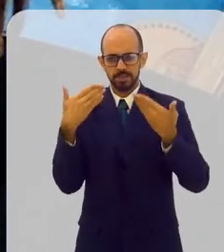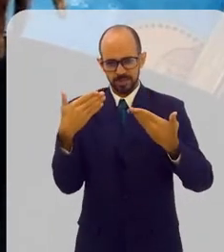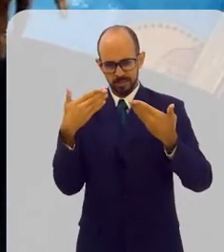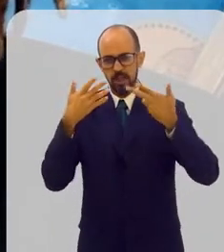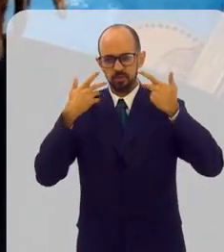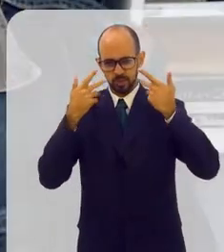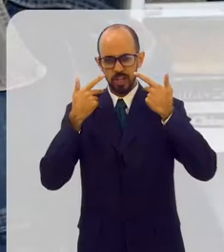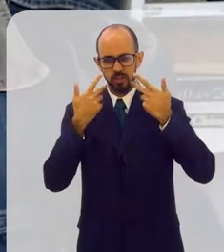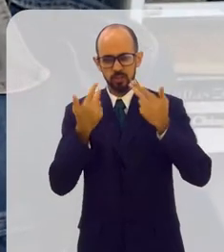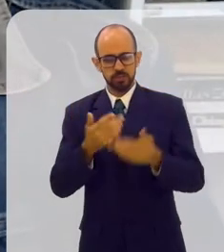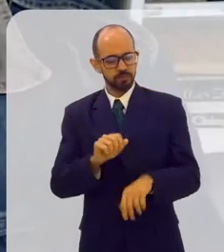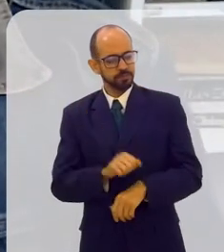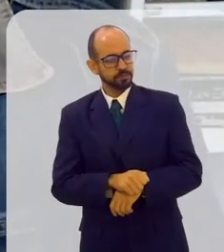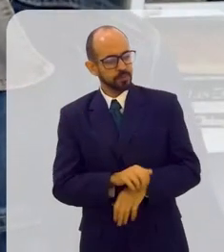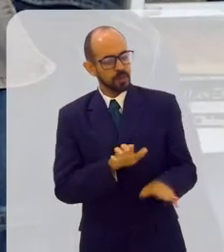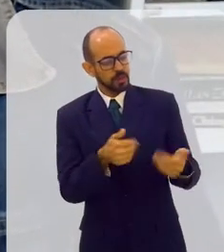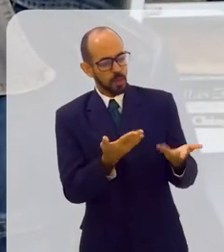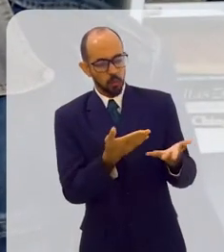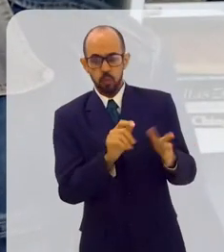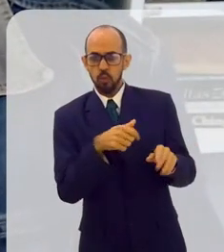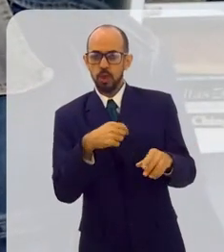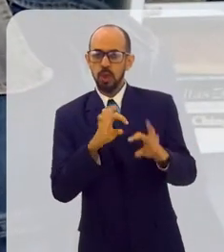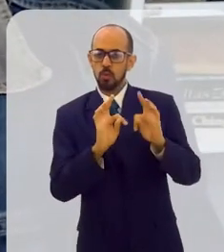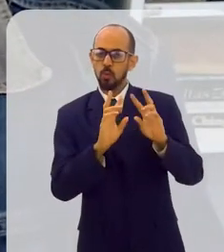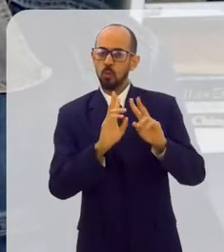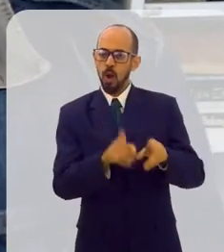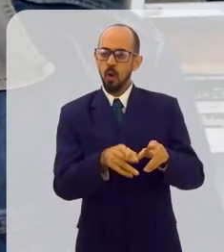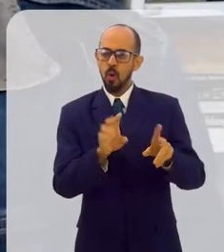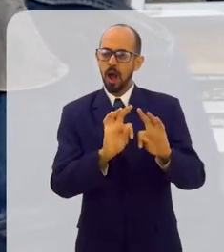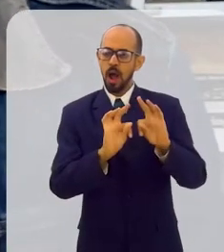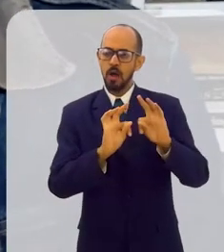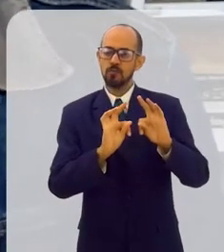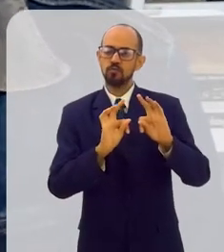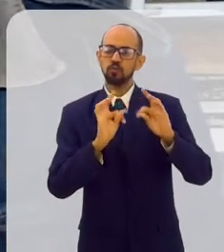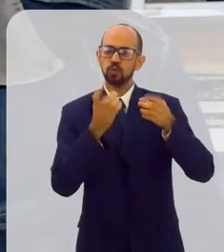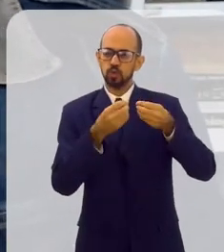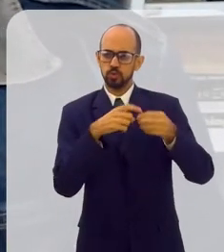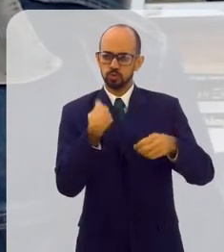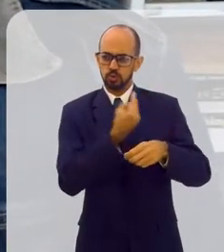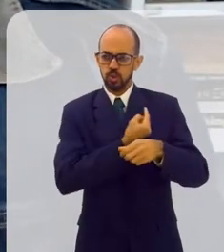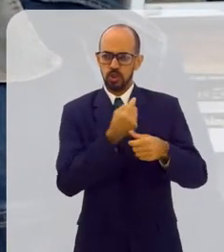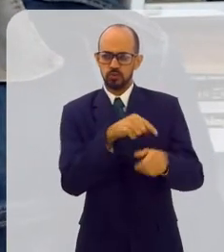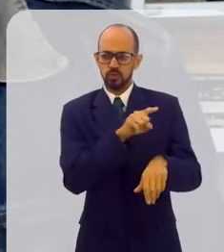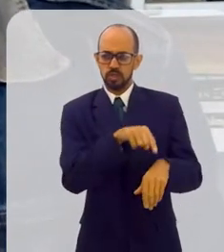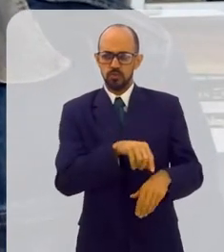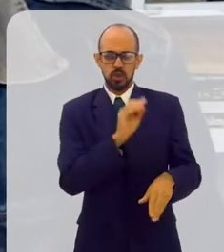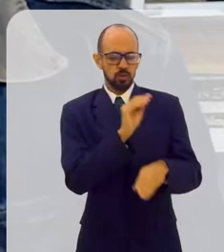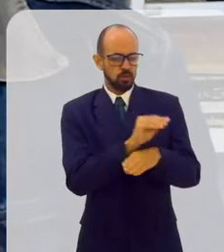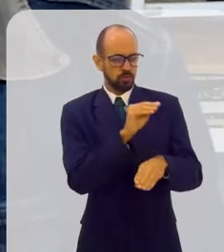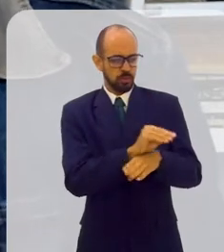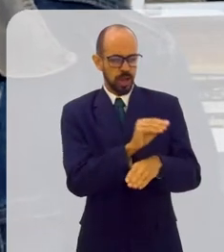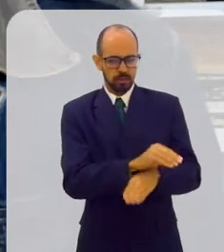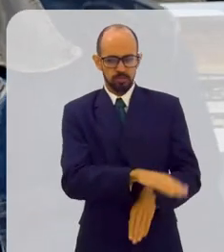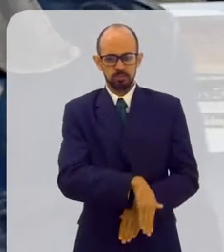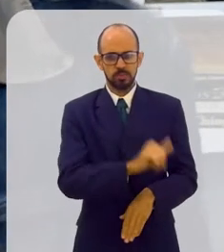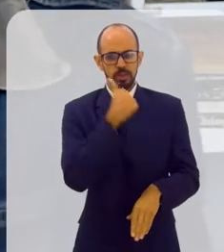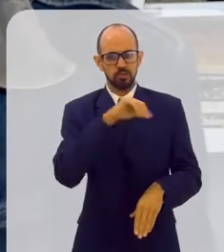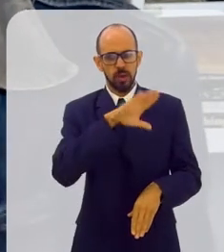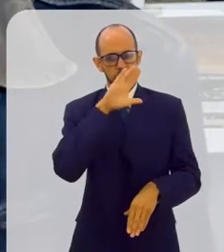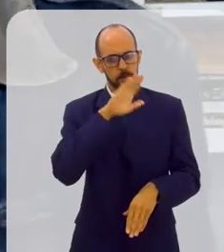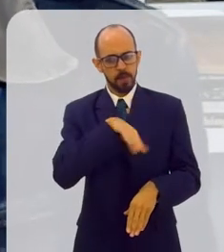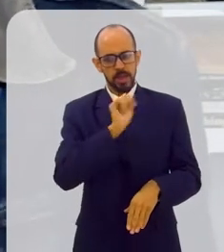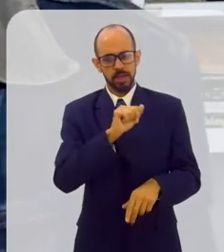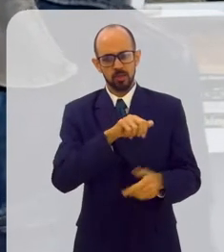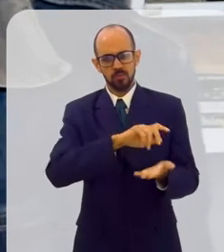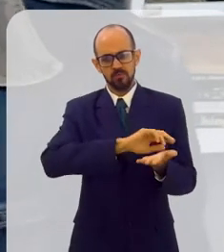amor imenso. E, James, como tantos de nós, você foi criado pela sua mãe, com uma grande